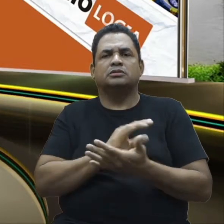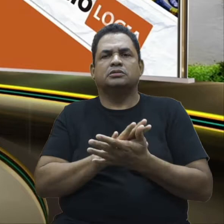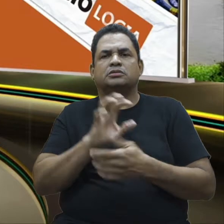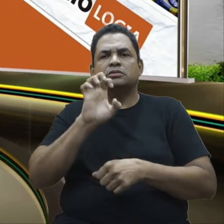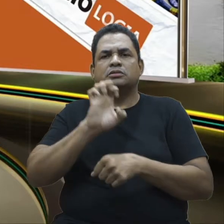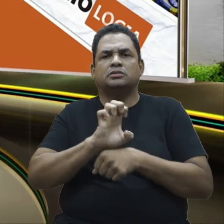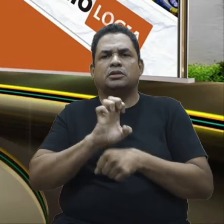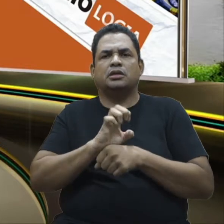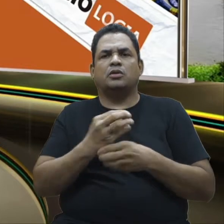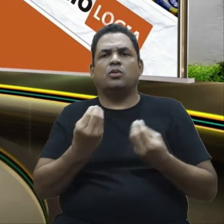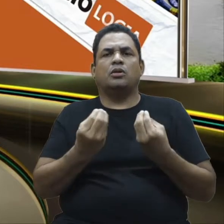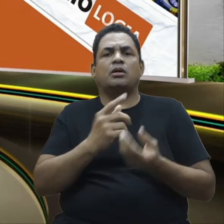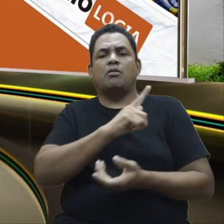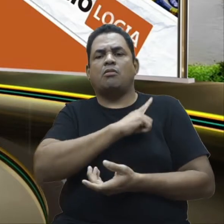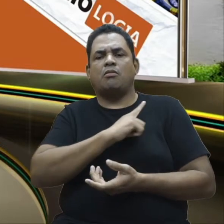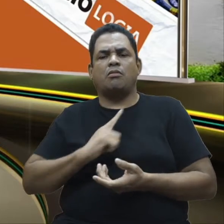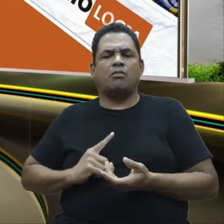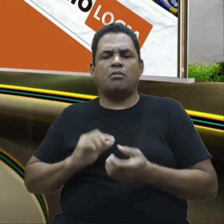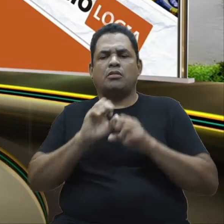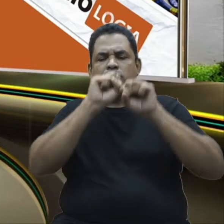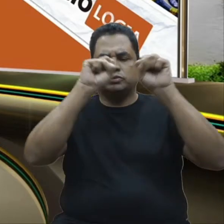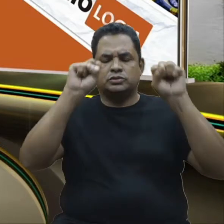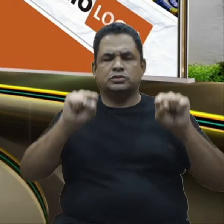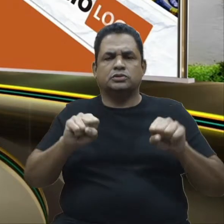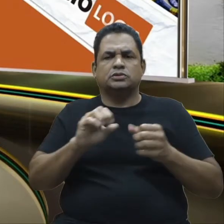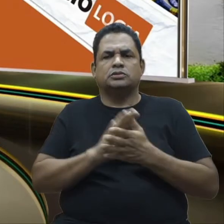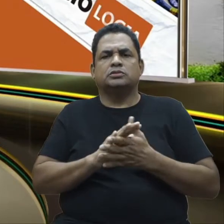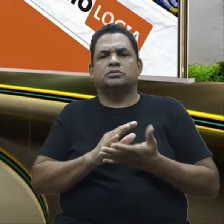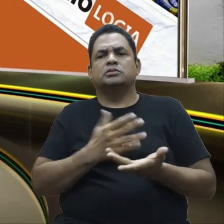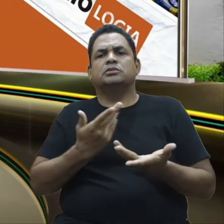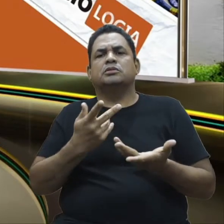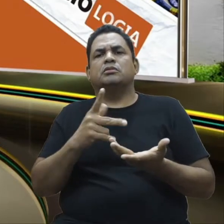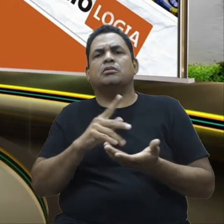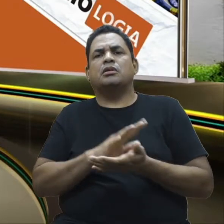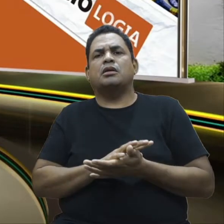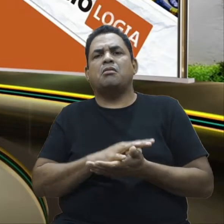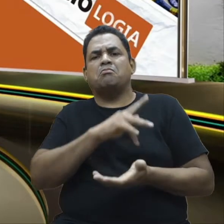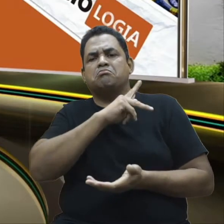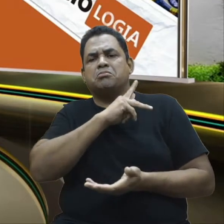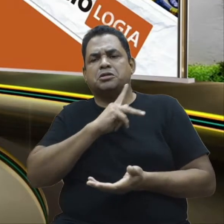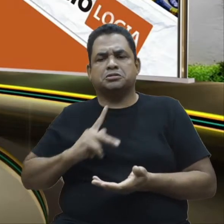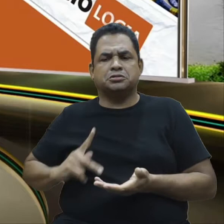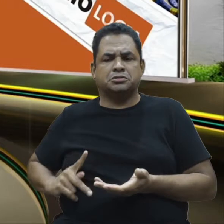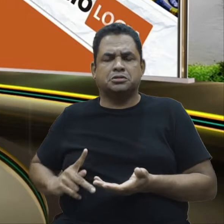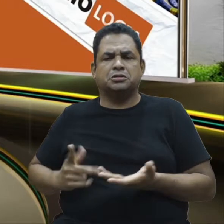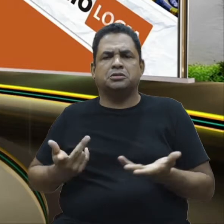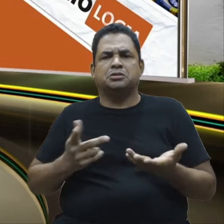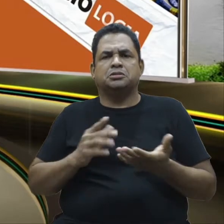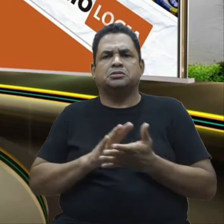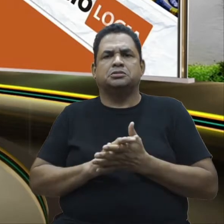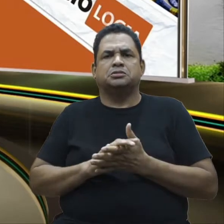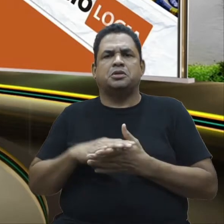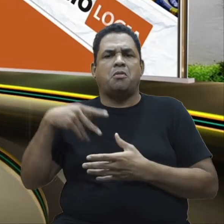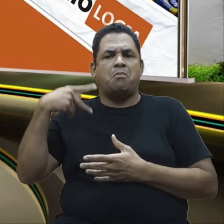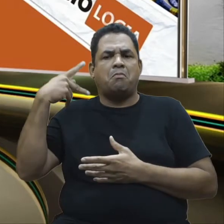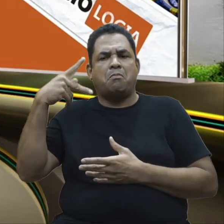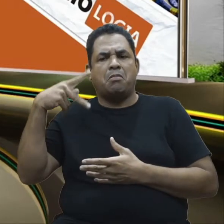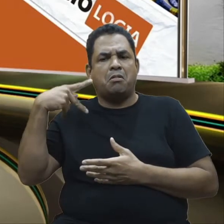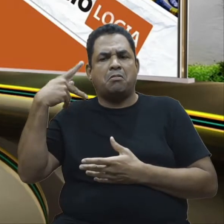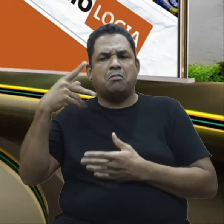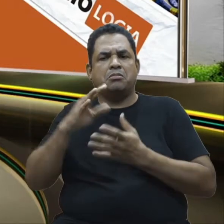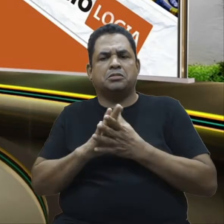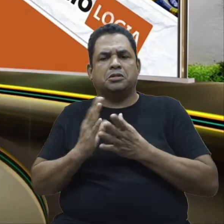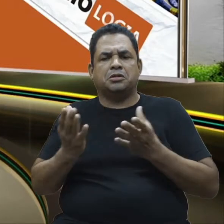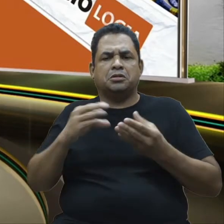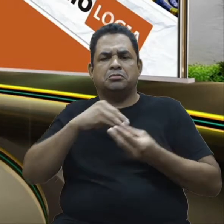o que é um sistema de governo, o que é um presidencialismo, um parlamentarismo, ou um parlamentarismo misto de